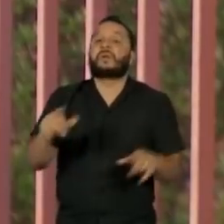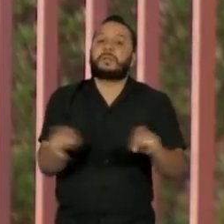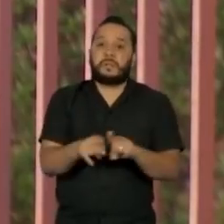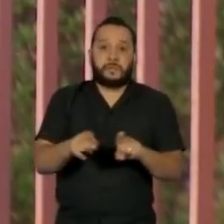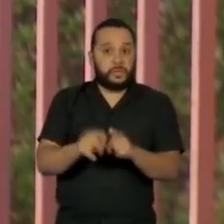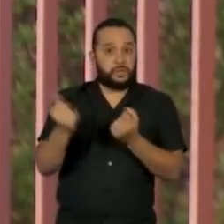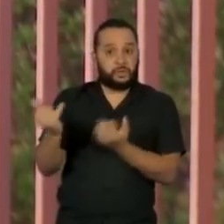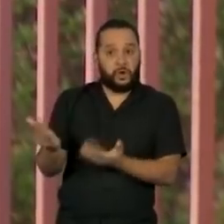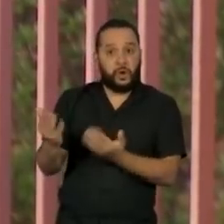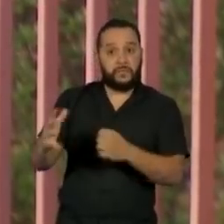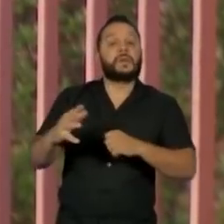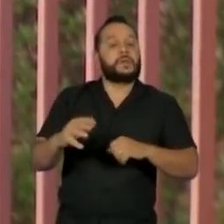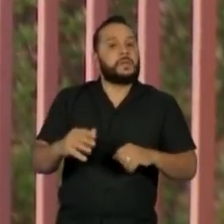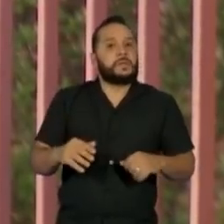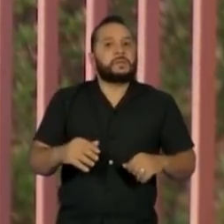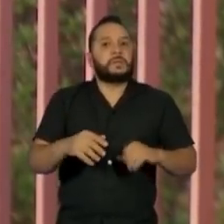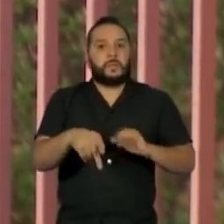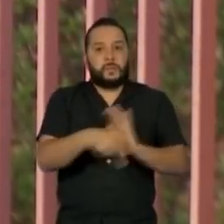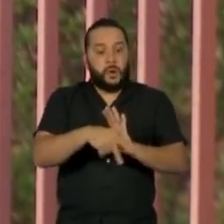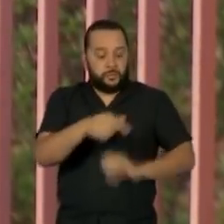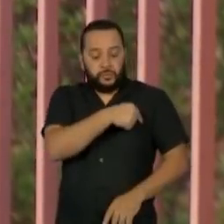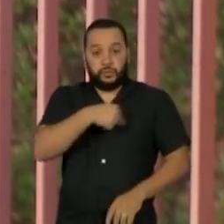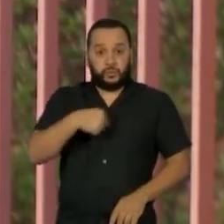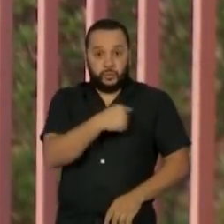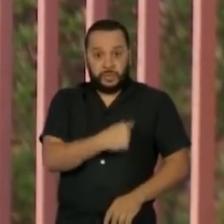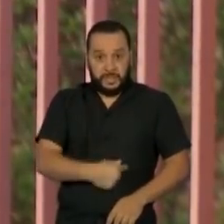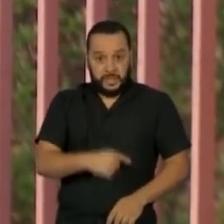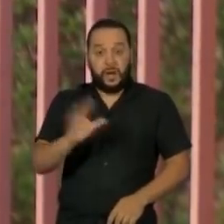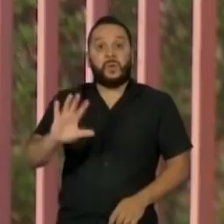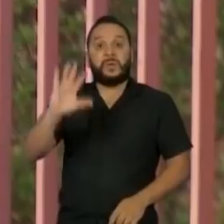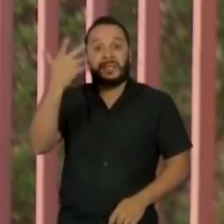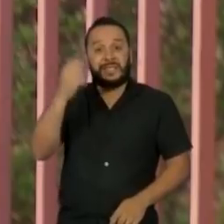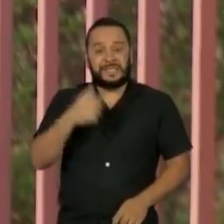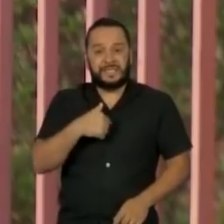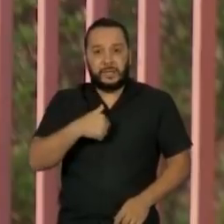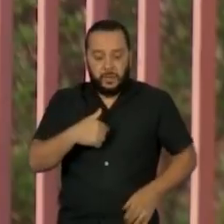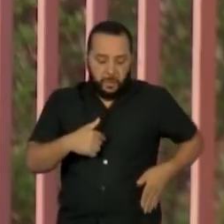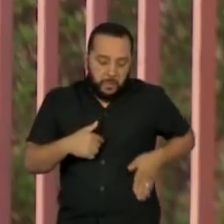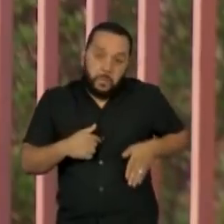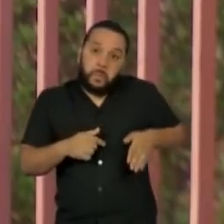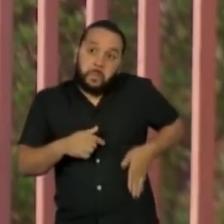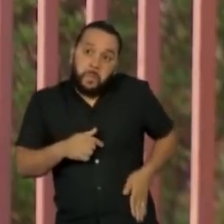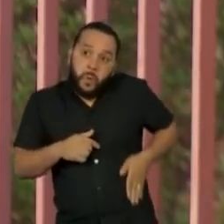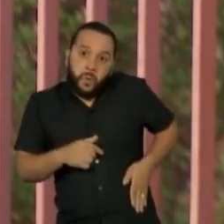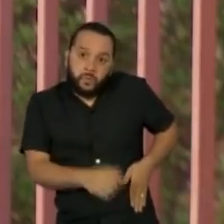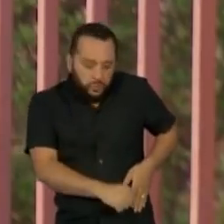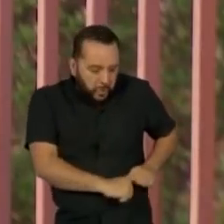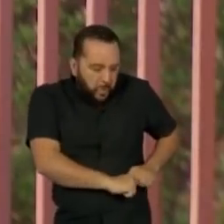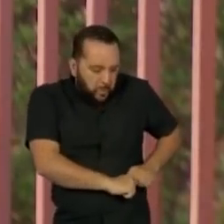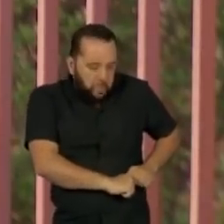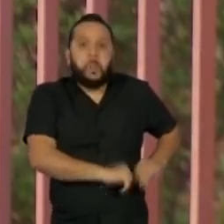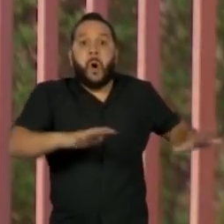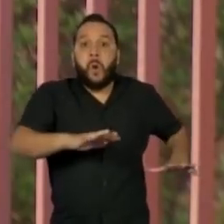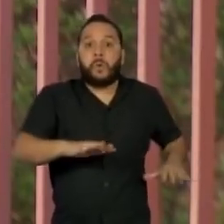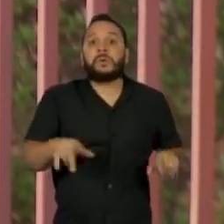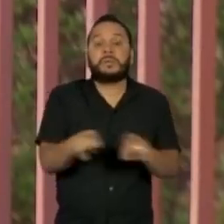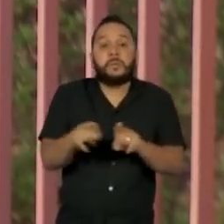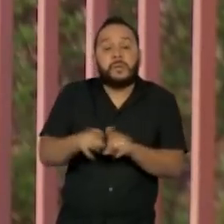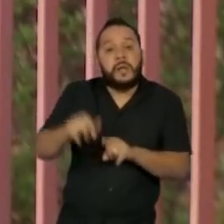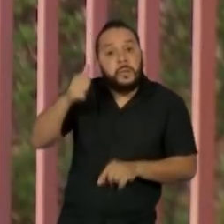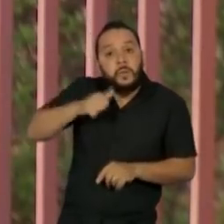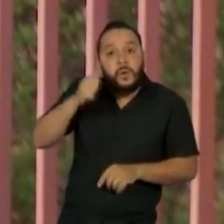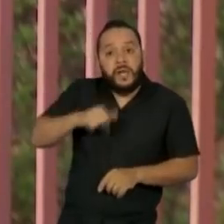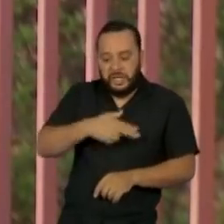jovem suíça que sofreu queimaduras depois que o telefone explodiu dentro do bolso da calça, e de uma chinesa que